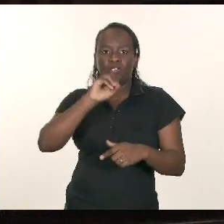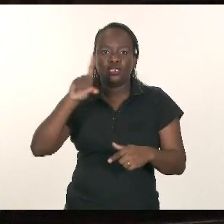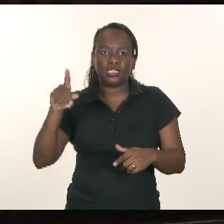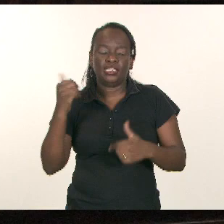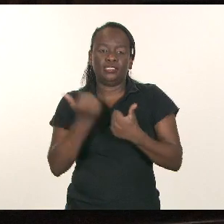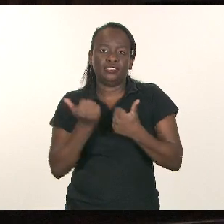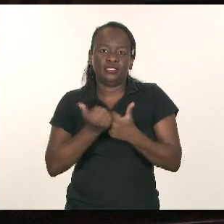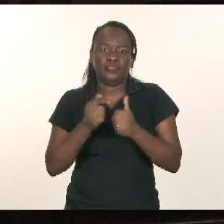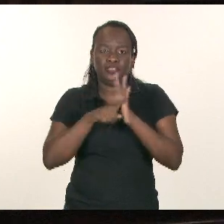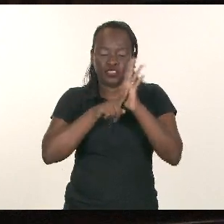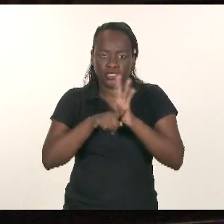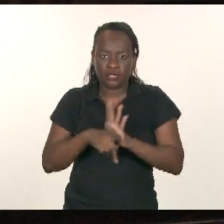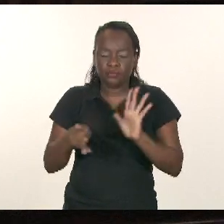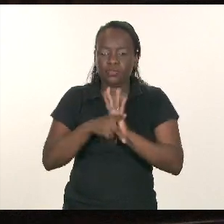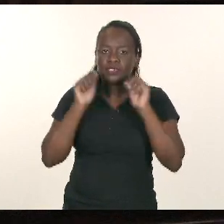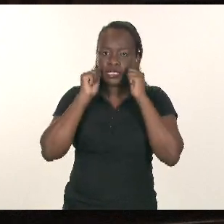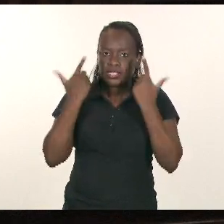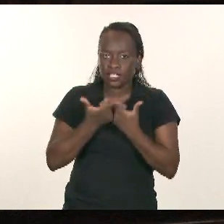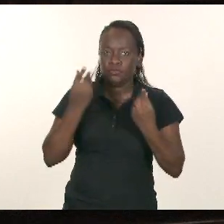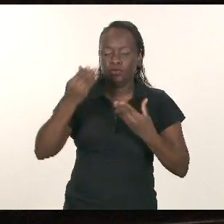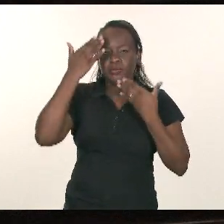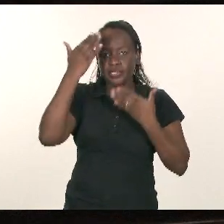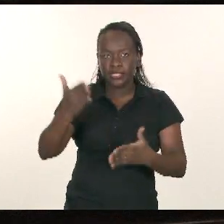assessoria fiscal da Assembleia Legislativa. Muito obrigado.